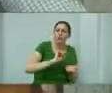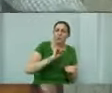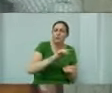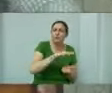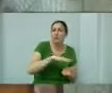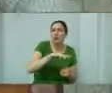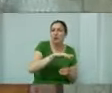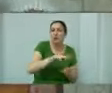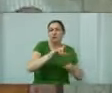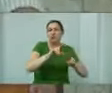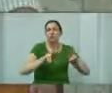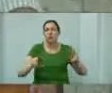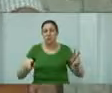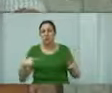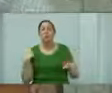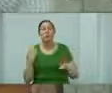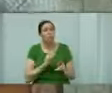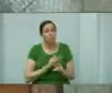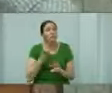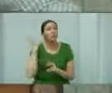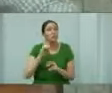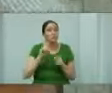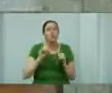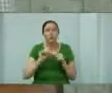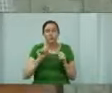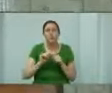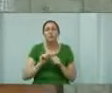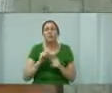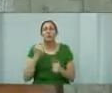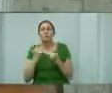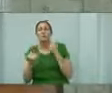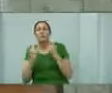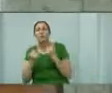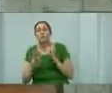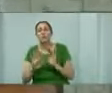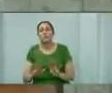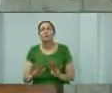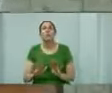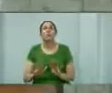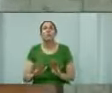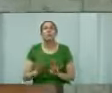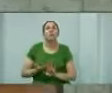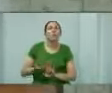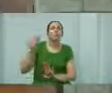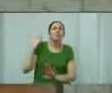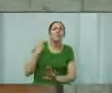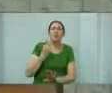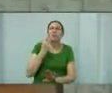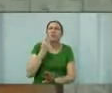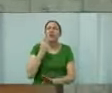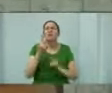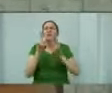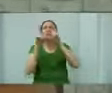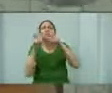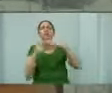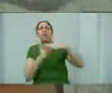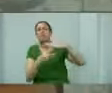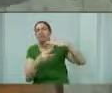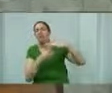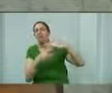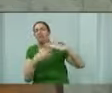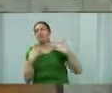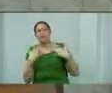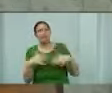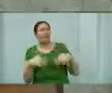isso permanentemente. Por exemplo, as questões que a gente falava antigamente, a terceirização era um negócio assim,